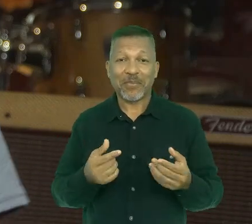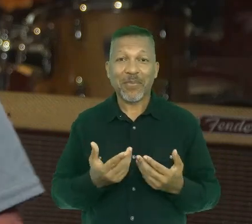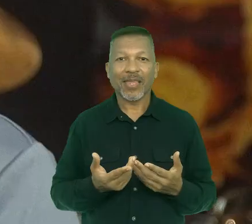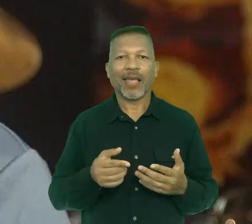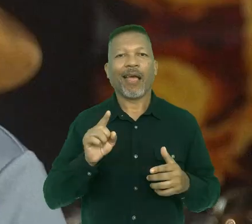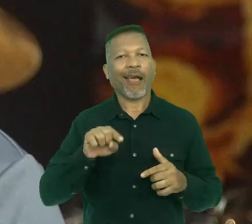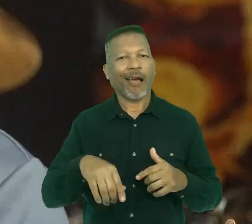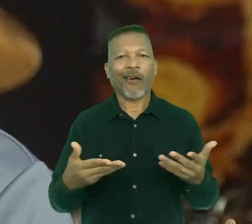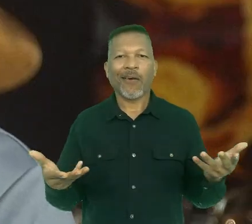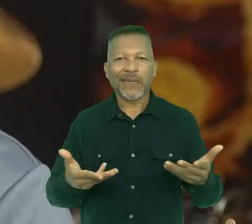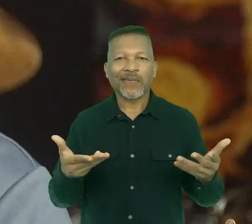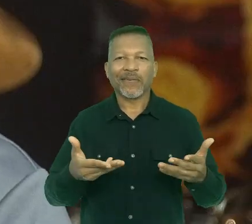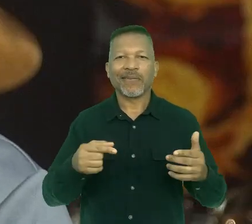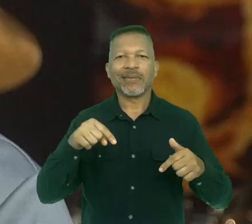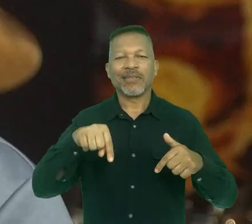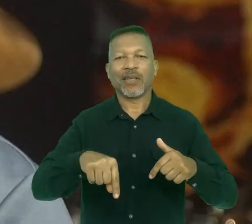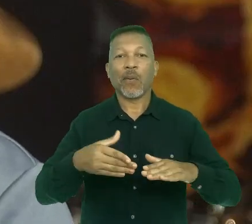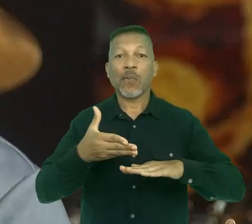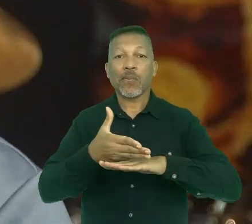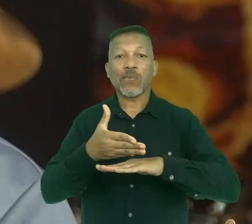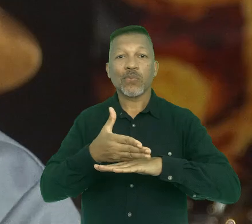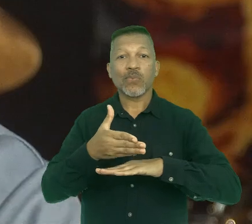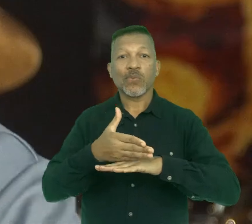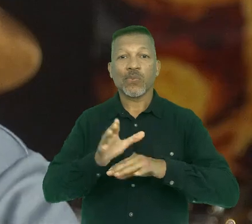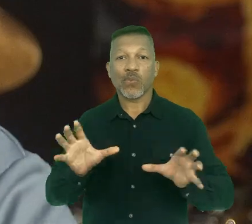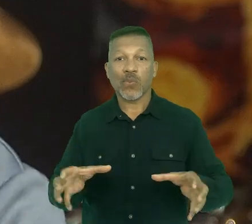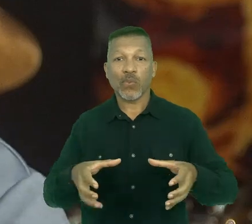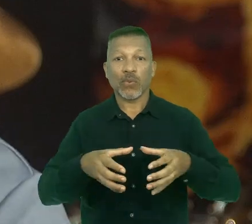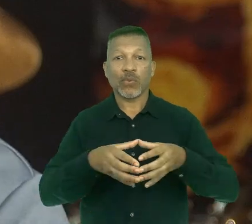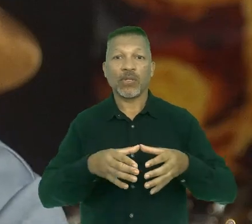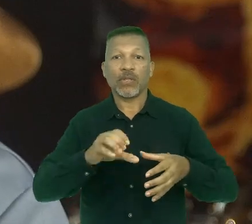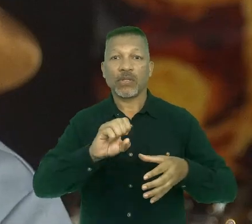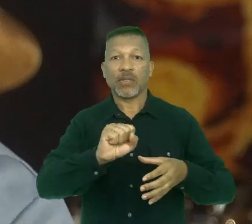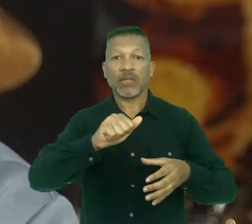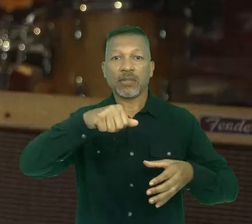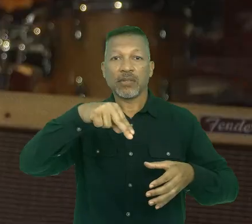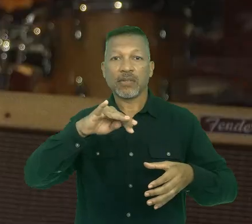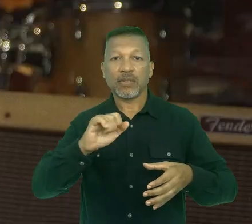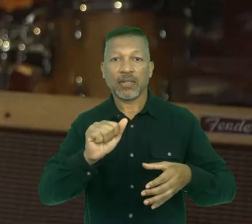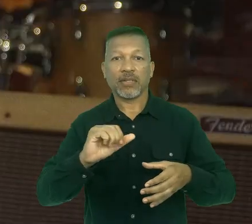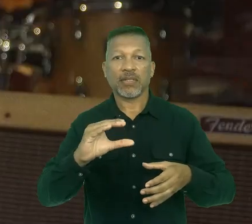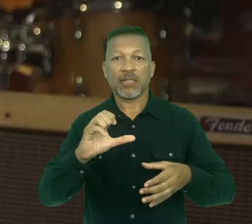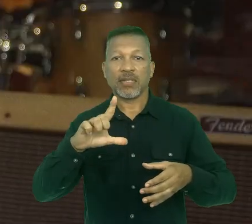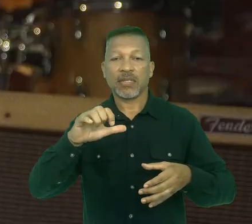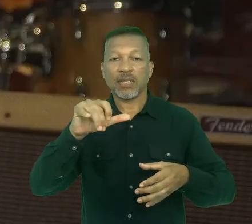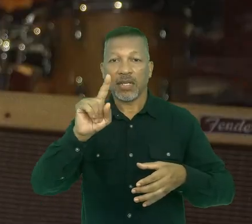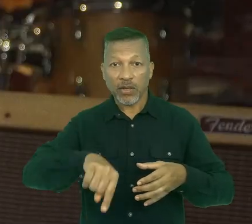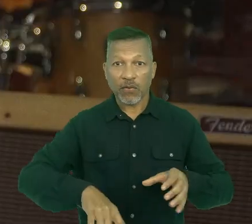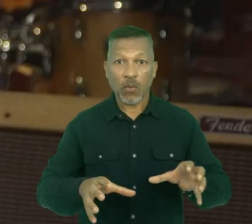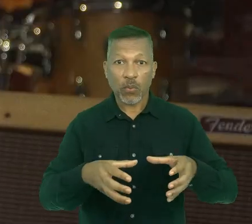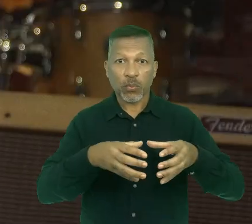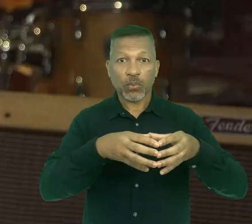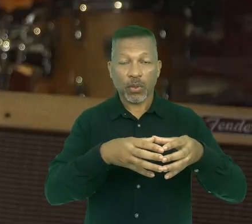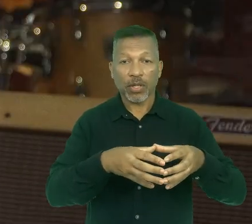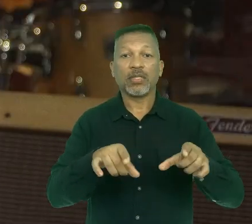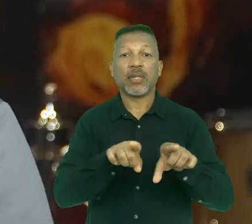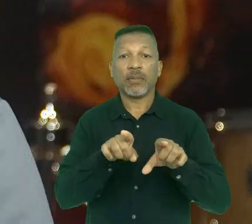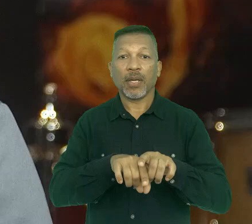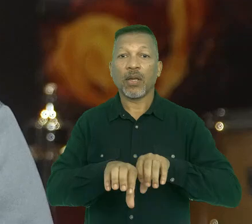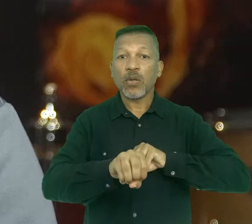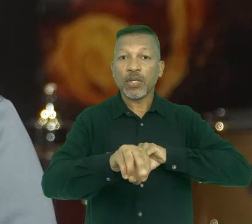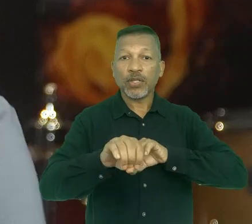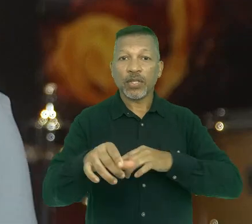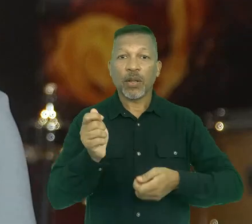não. Agora eu participo da Corporação Musical da Santa Cecília. Agora eu faço parte do coral e dou aula lá agora de bateria.